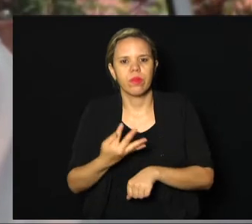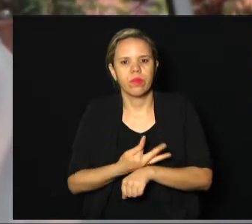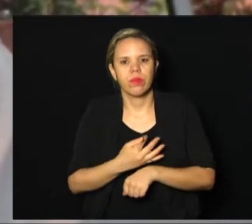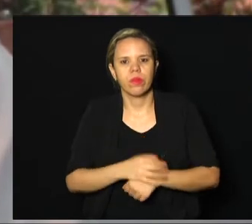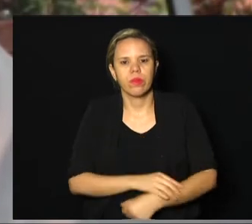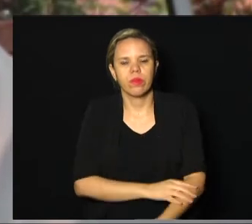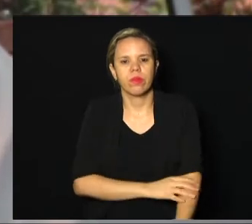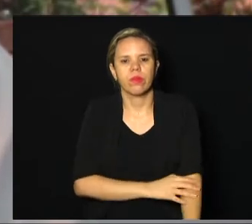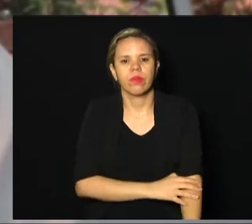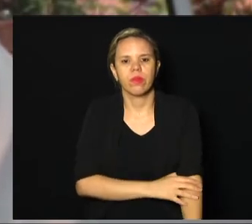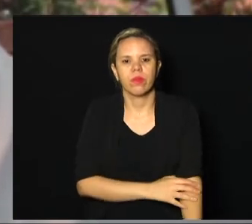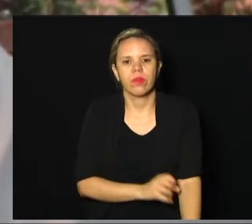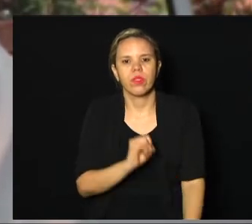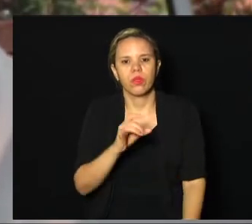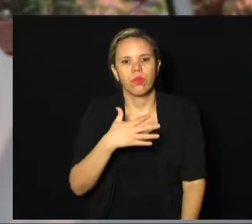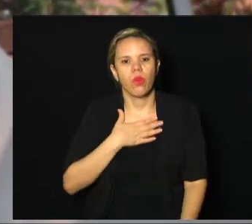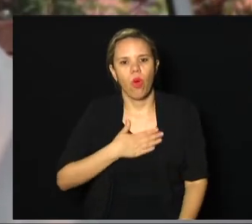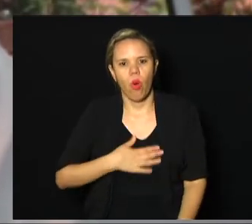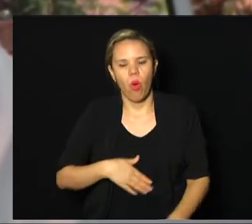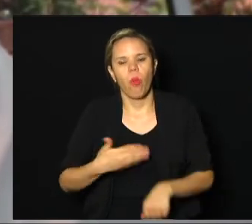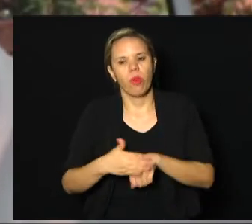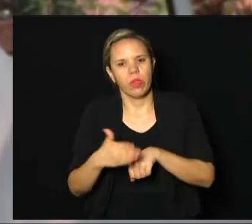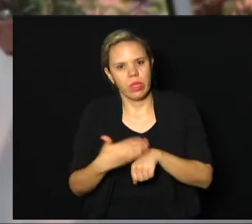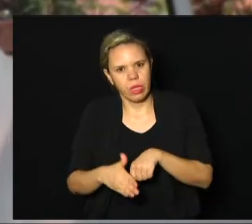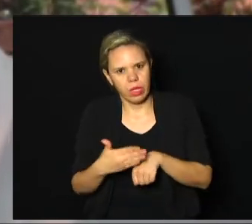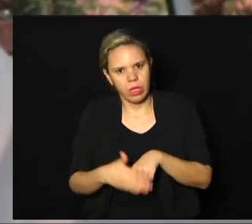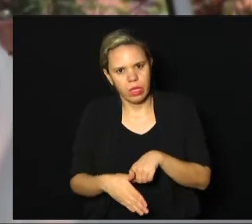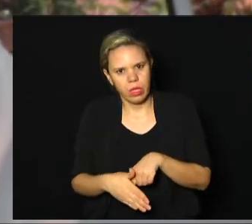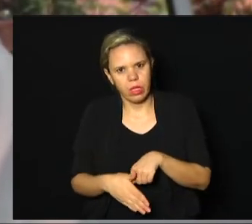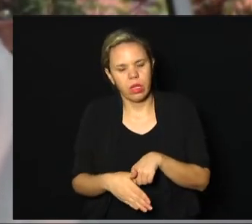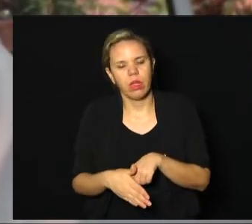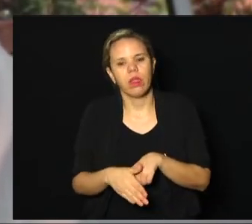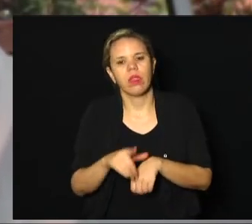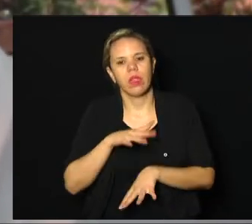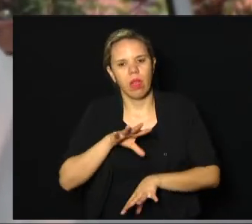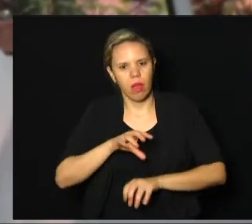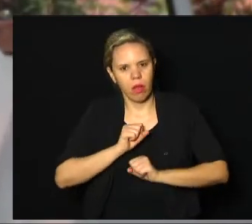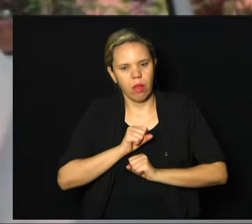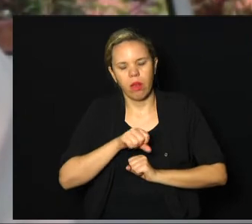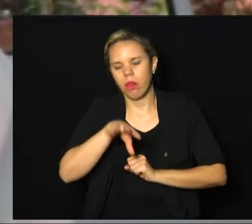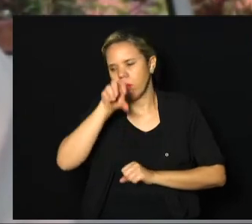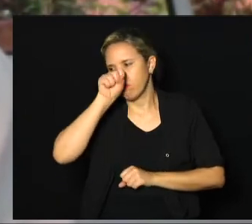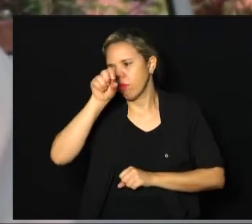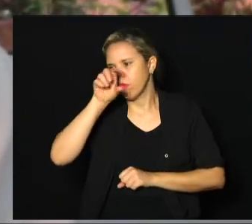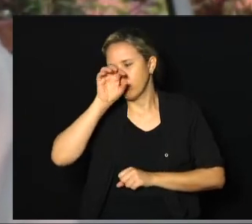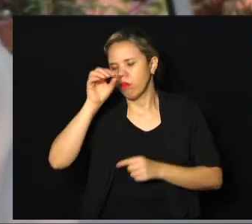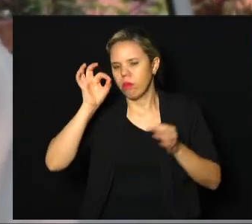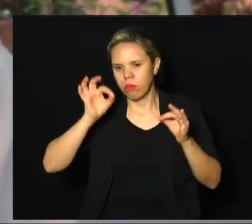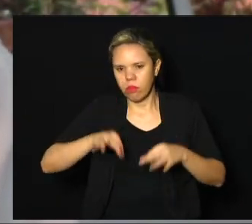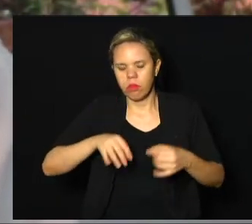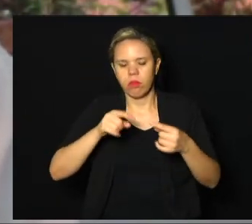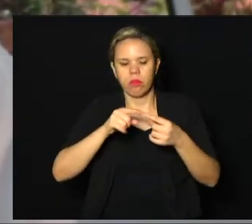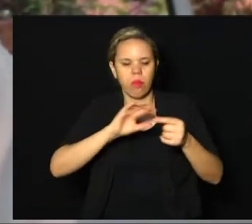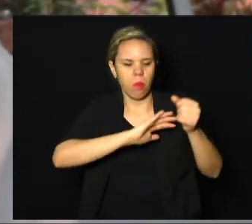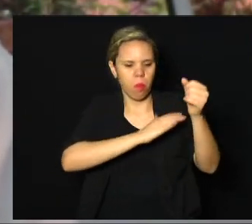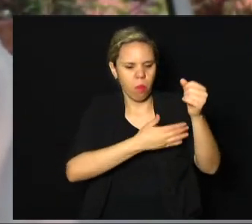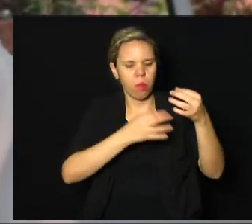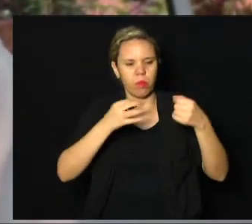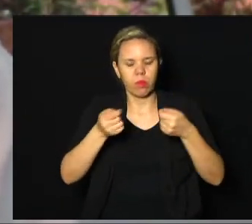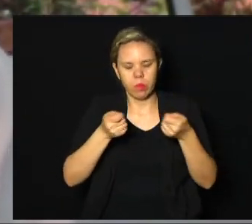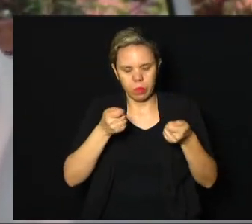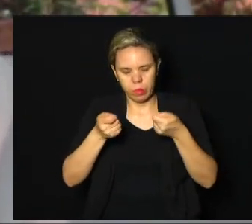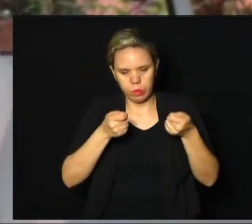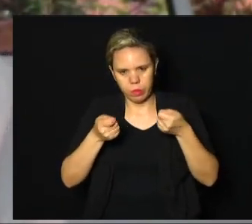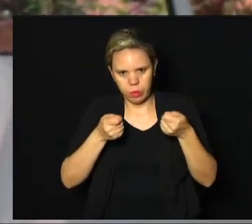mecânica, né? Se o meu corpo é um corpo treinado, é um corpo bem oxigenado, com musculatura em